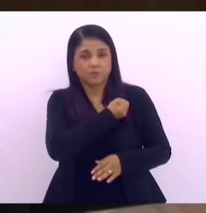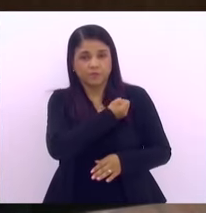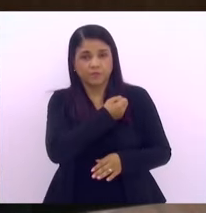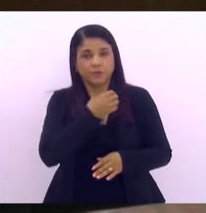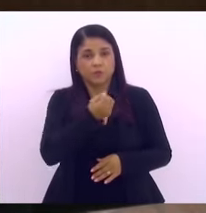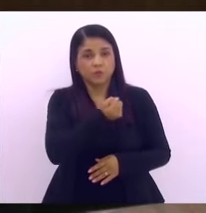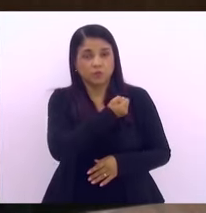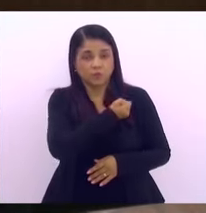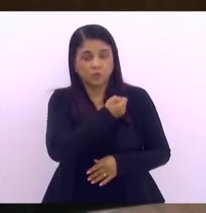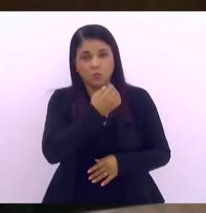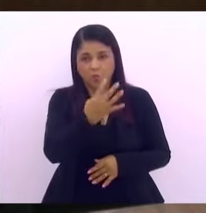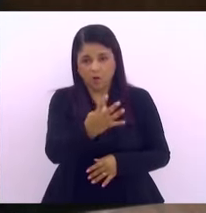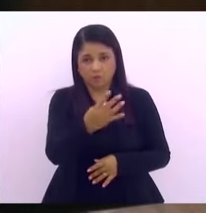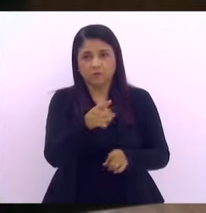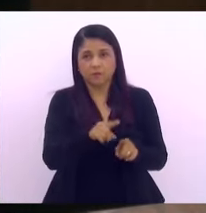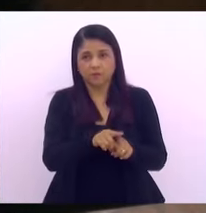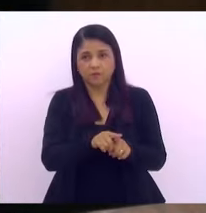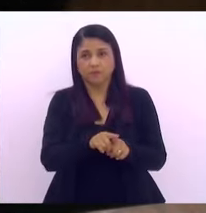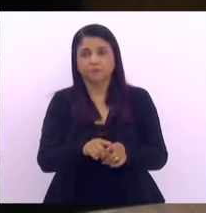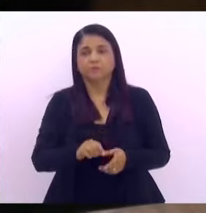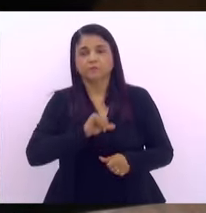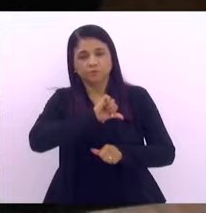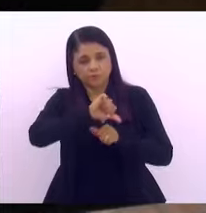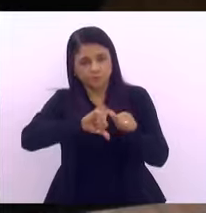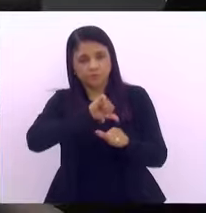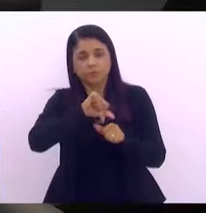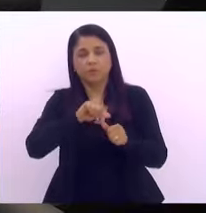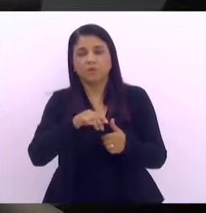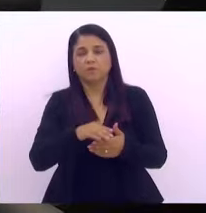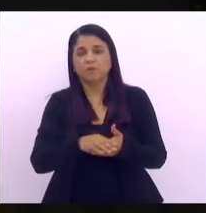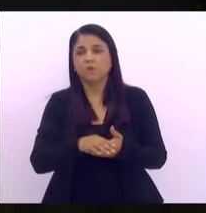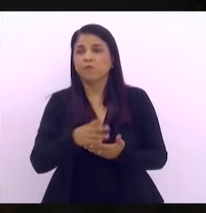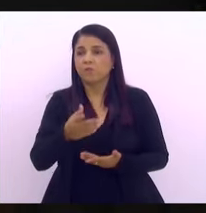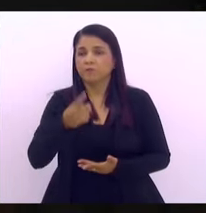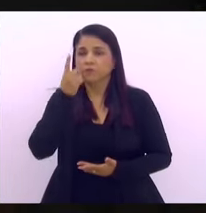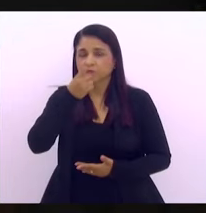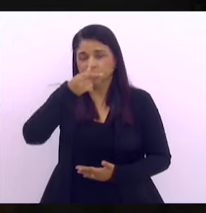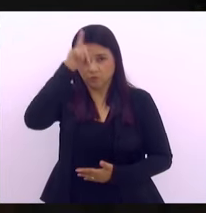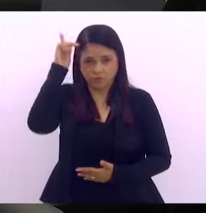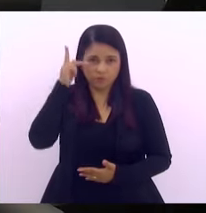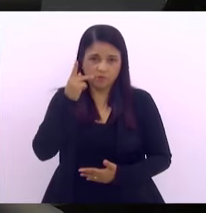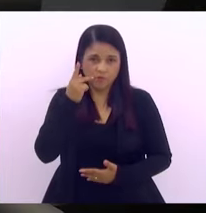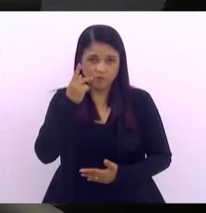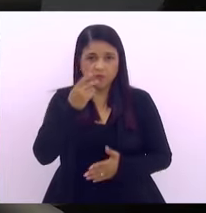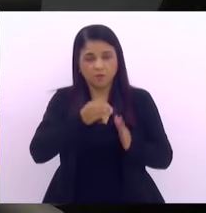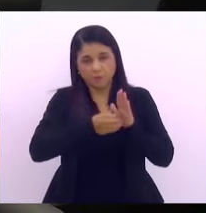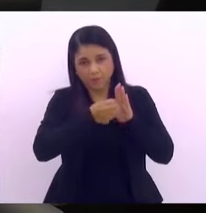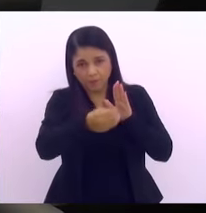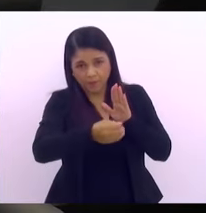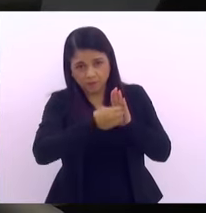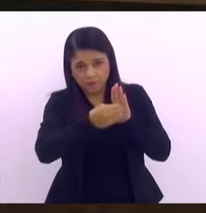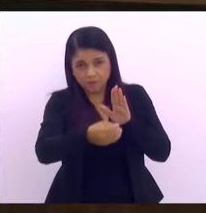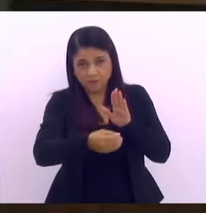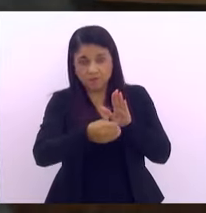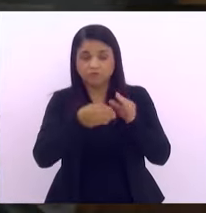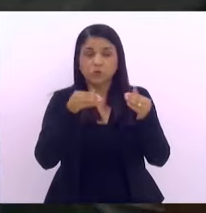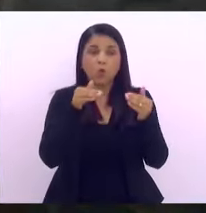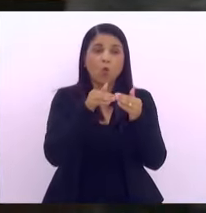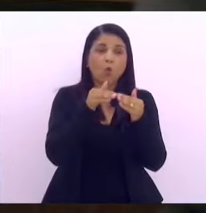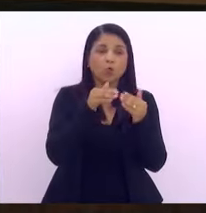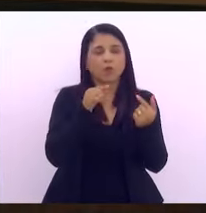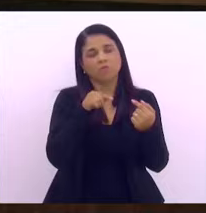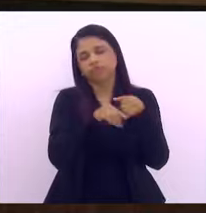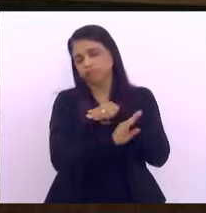número 4. Senhora presidente. Pois então, deputado Luiz Paulo. Eu quero ler o parecer para saber se eu vou concordar ou